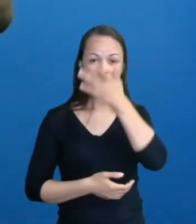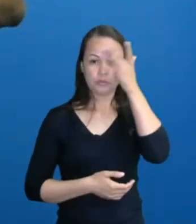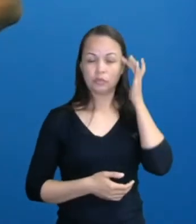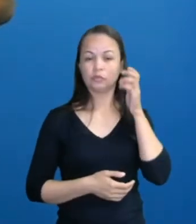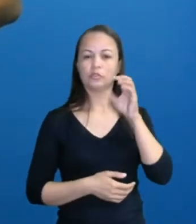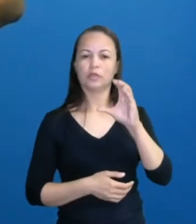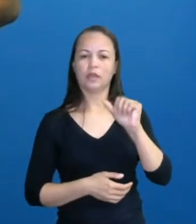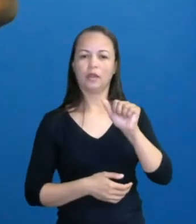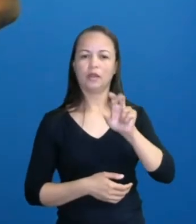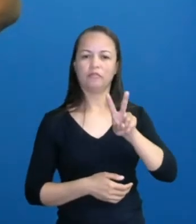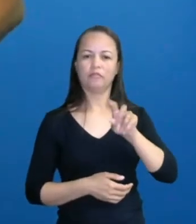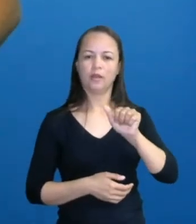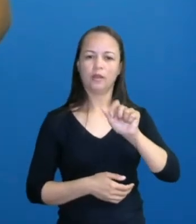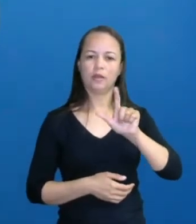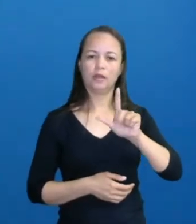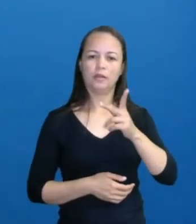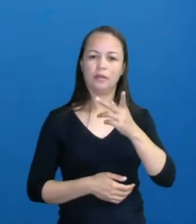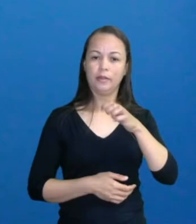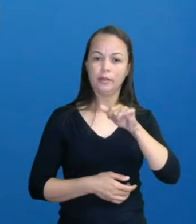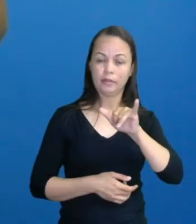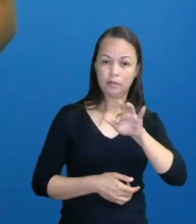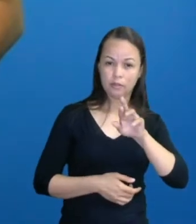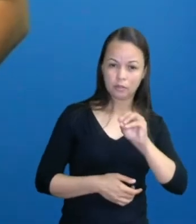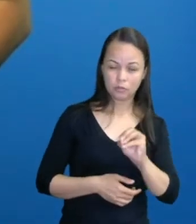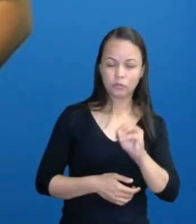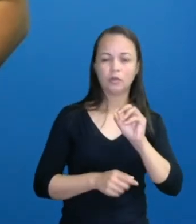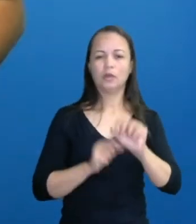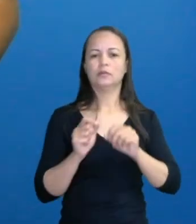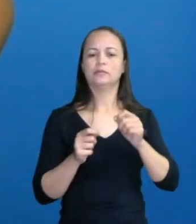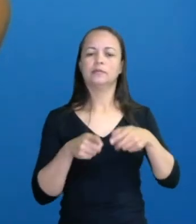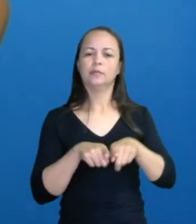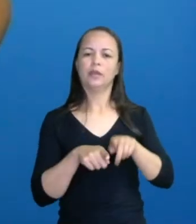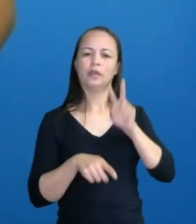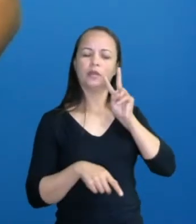que tem um papel muito importante nisso daí. Então eles iam fazer